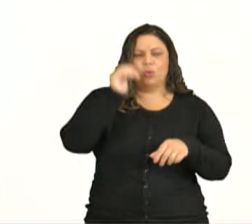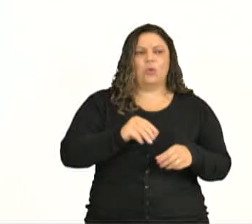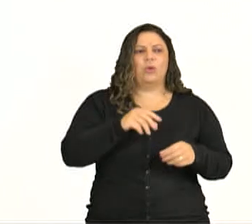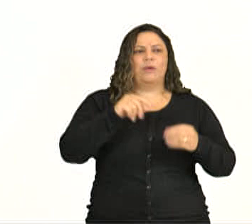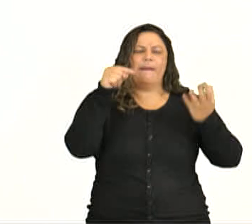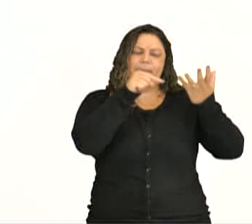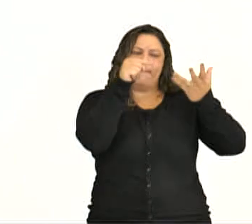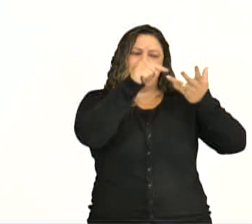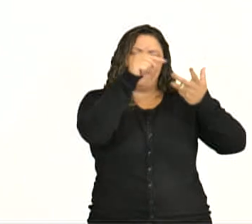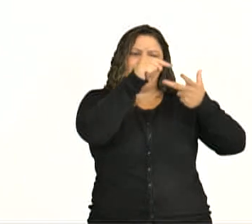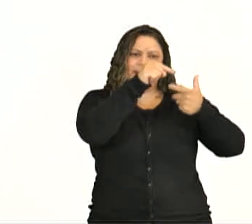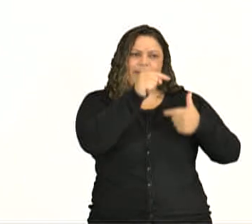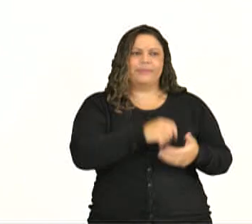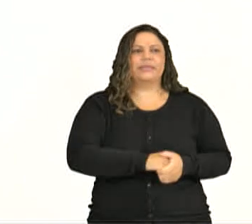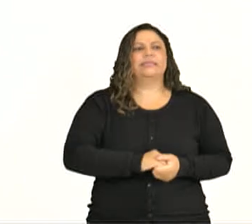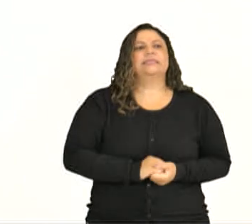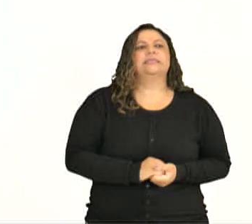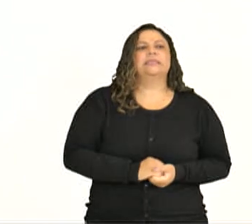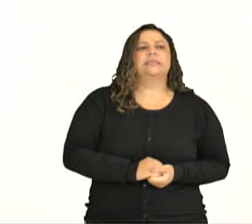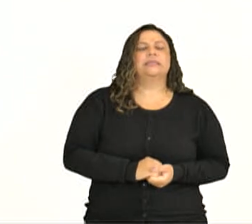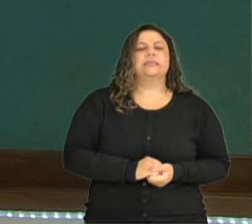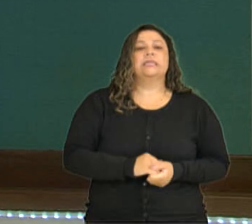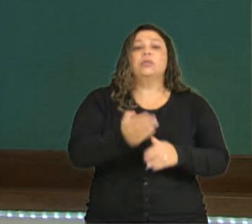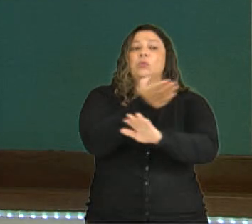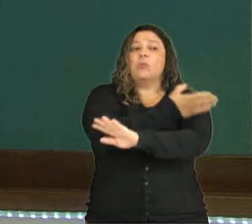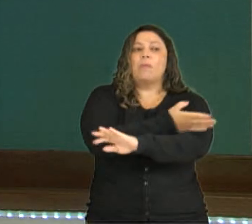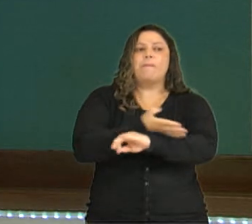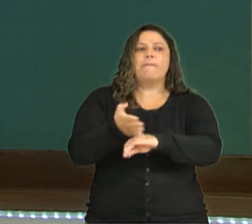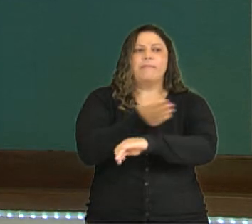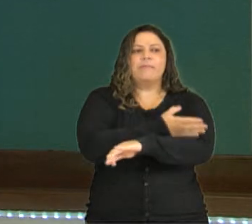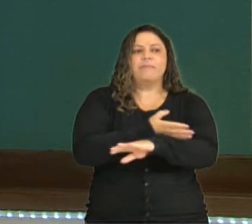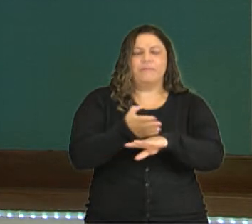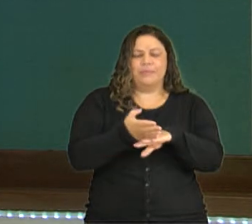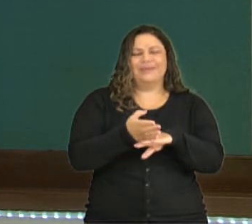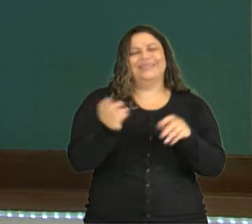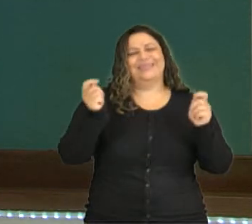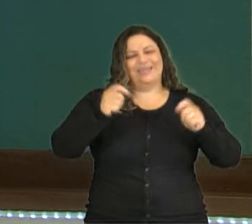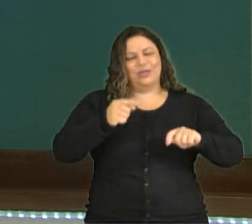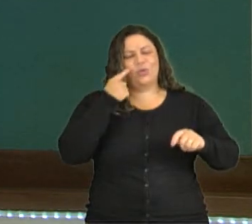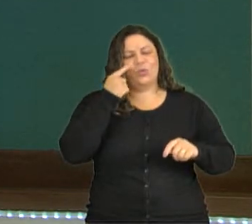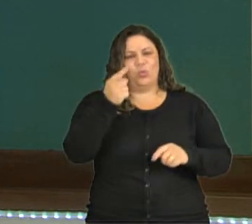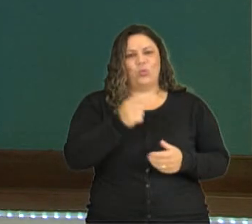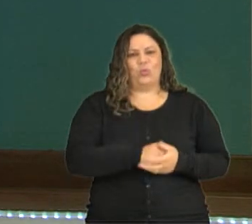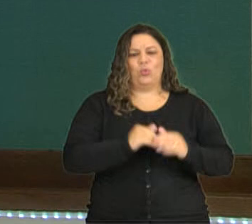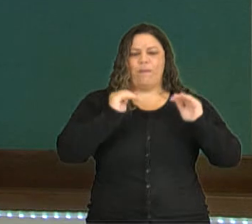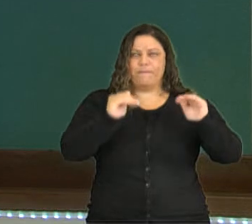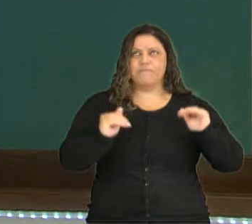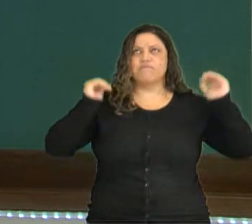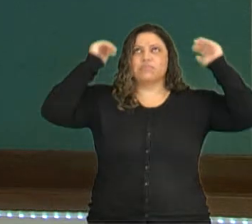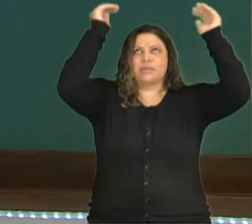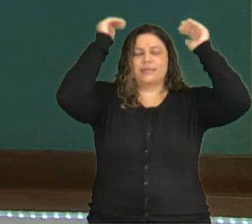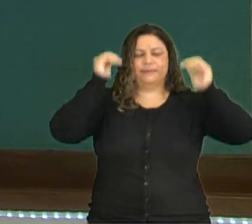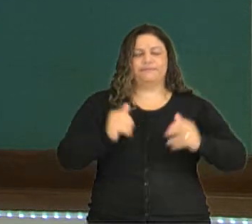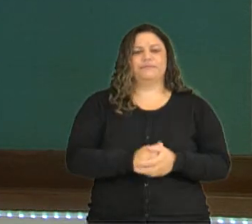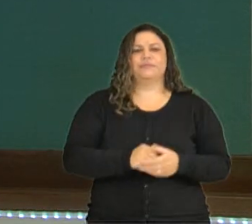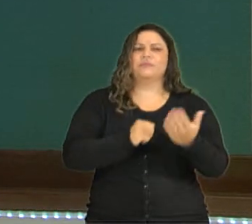o mestre, e o branco é o grão-mestre. Então, essa é a graduação da capoeira mais básica,